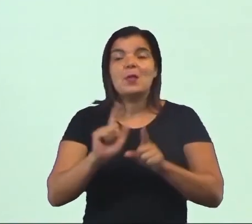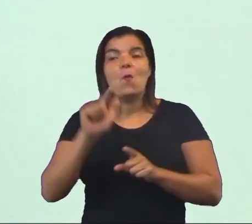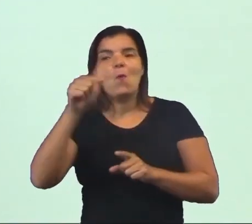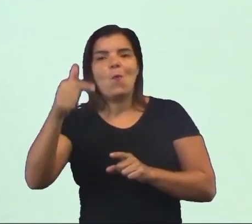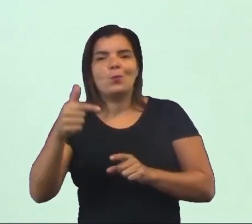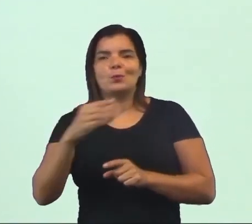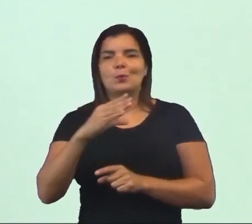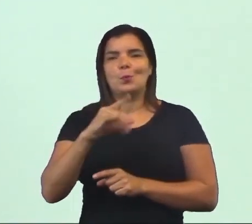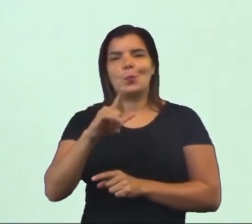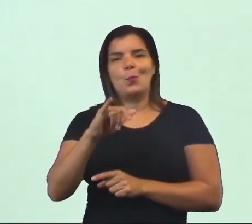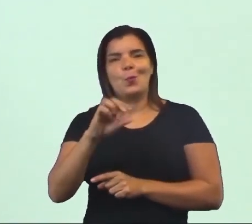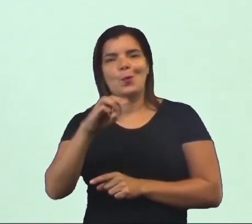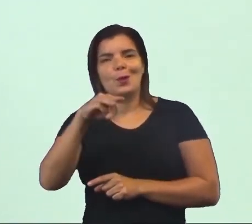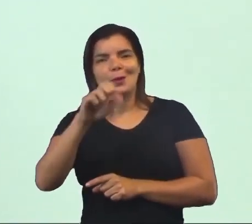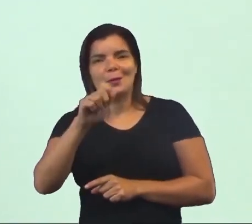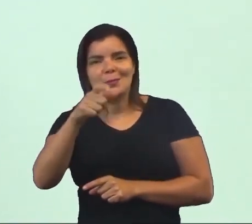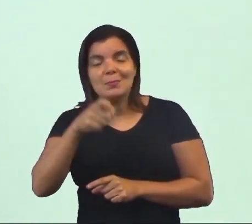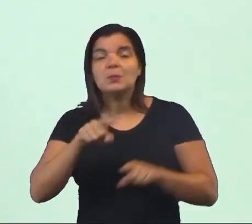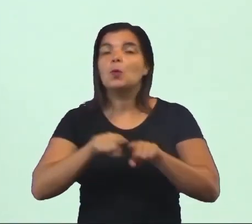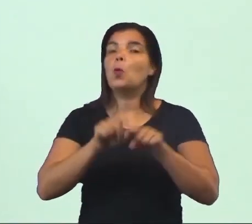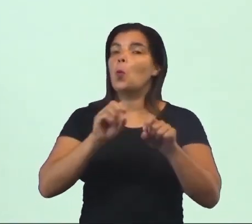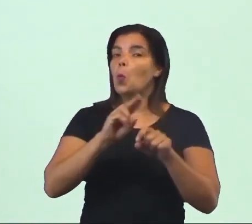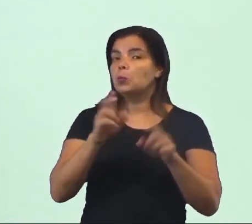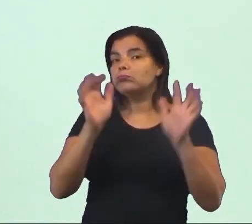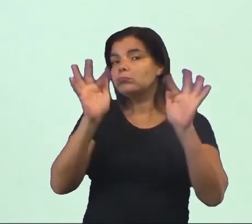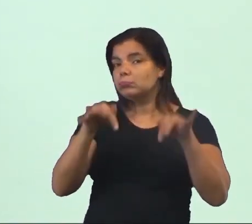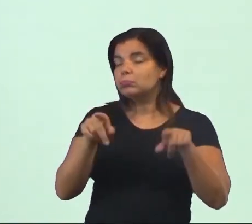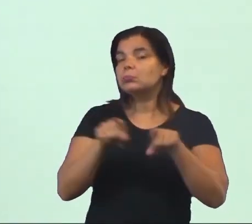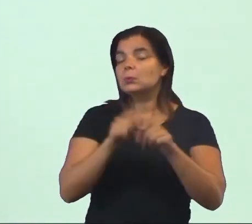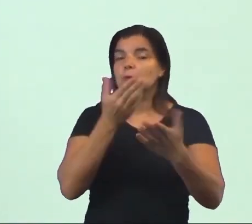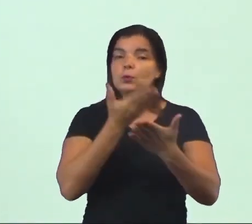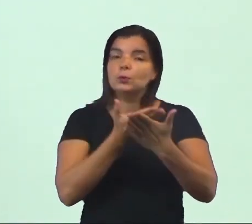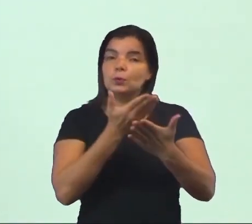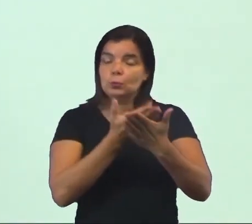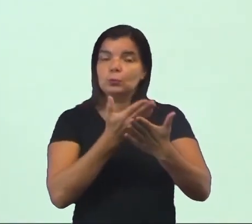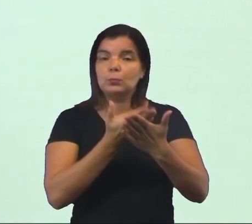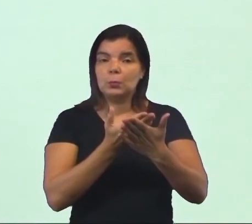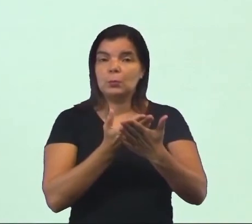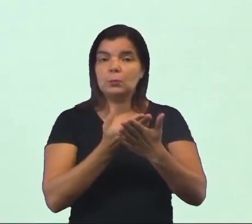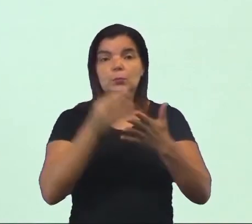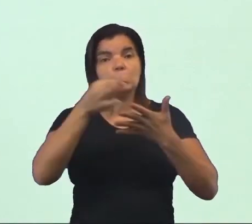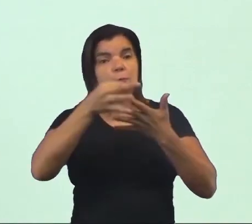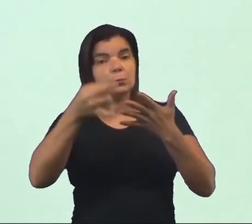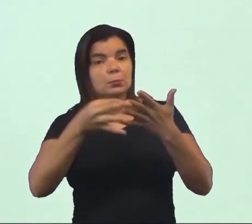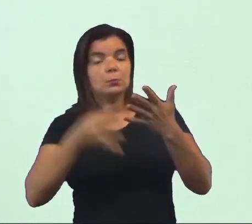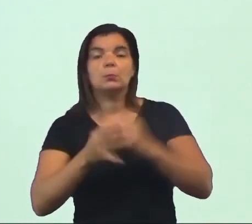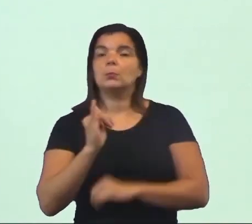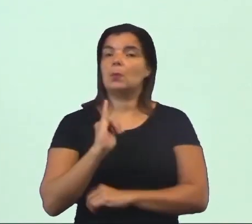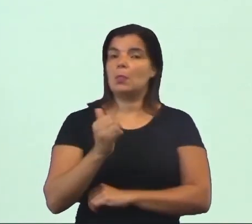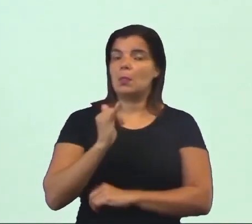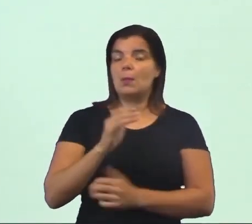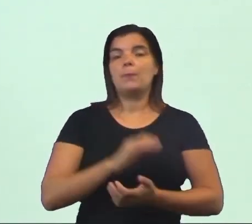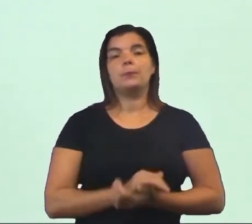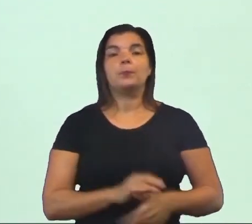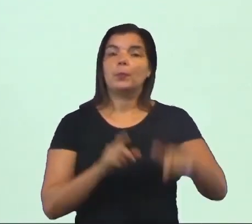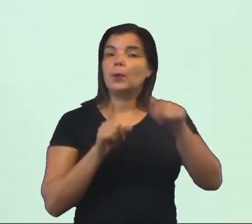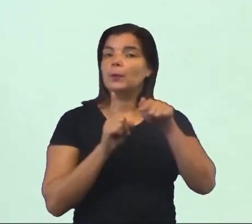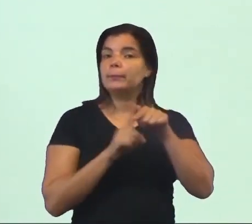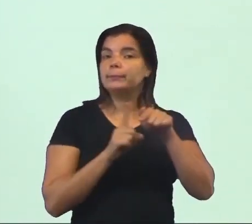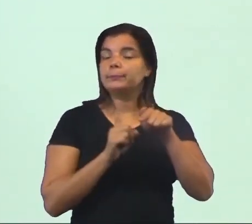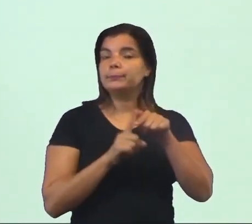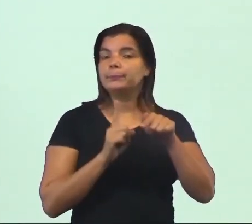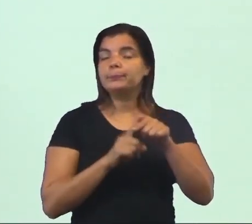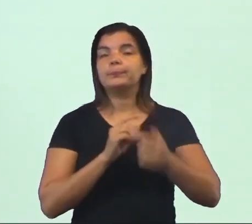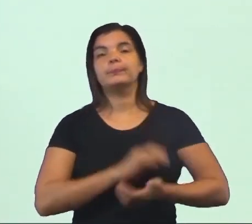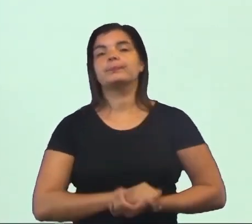um clímax, um desfecho, como nós estudamos nos elementos da narrativa. E, por fim, vamos relembrar